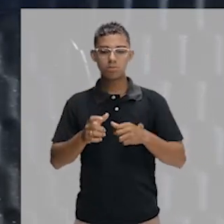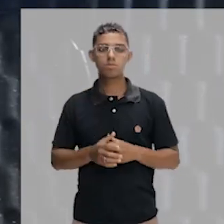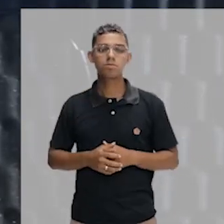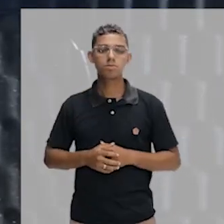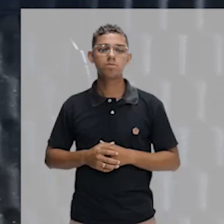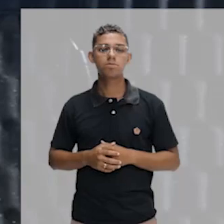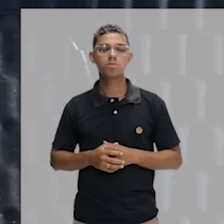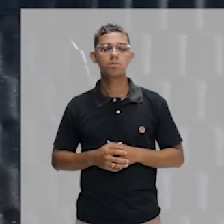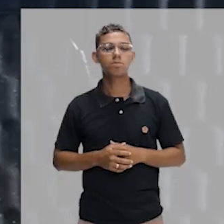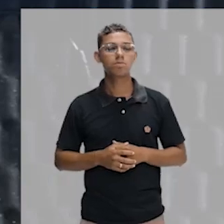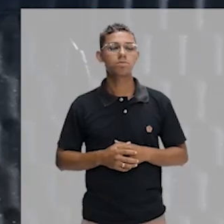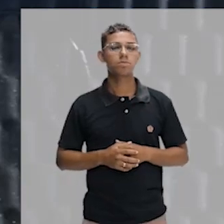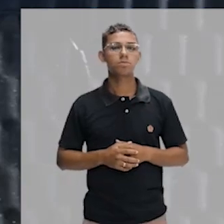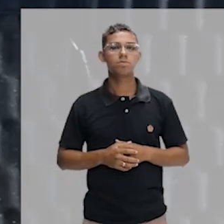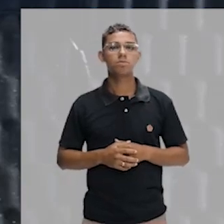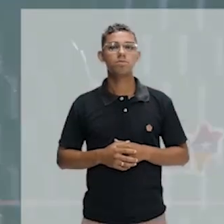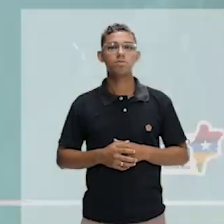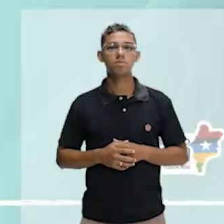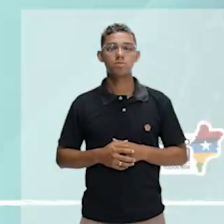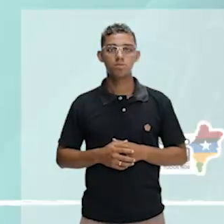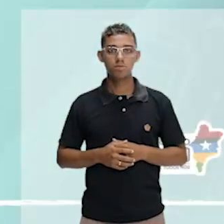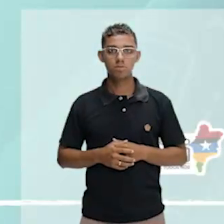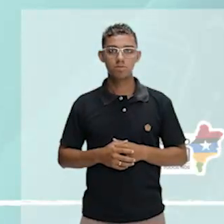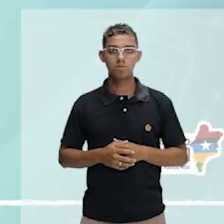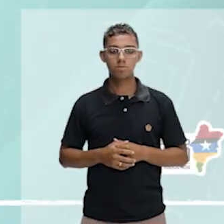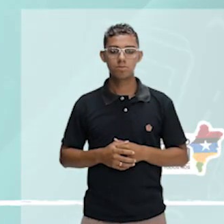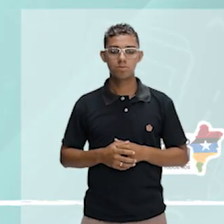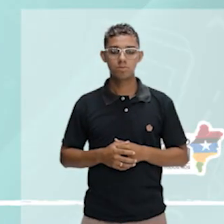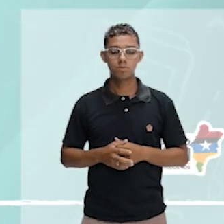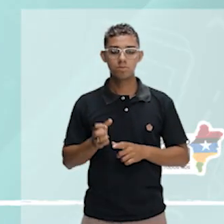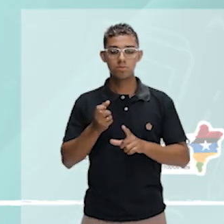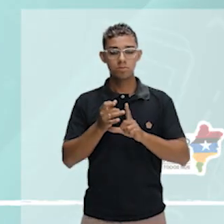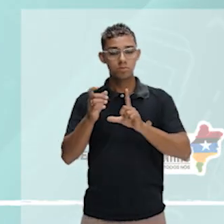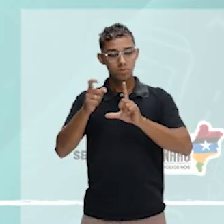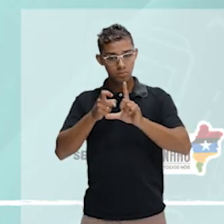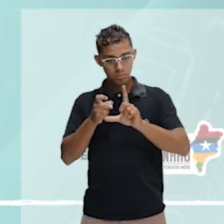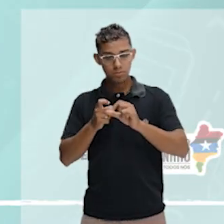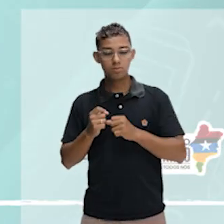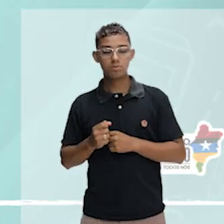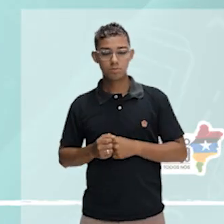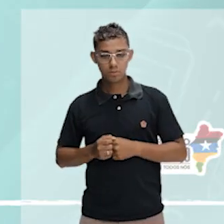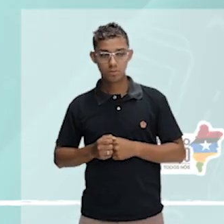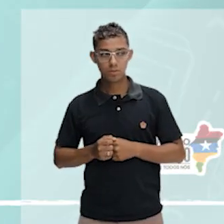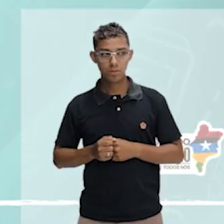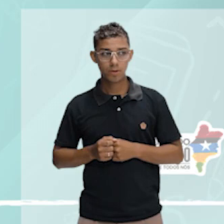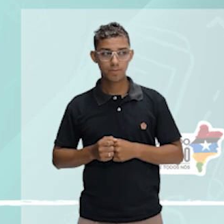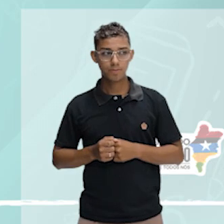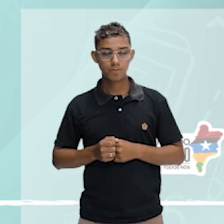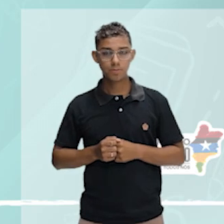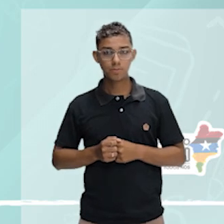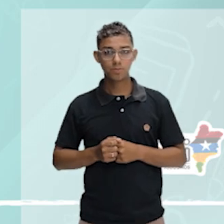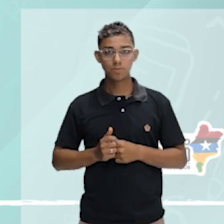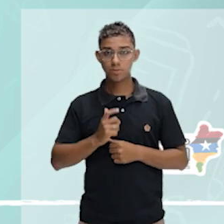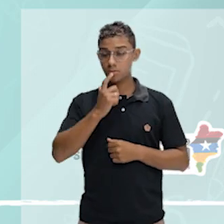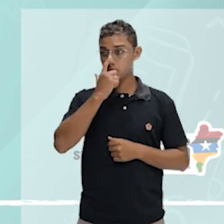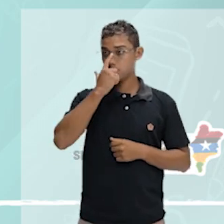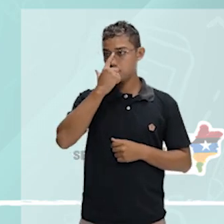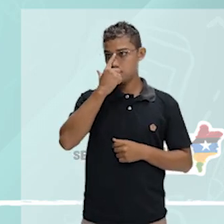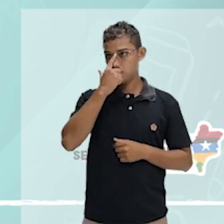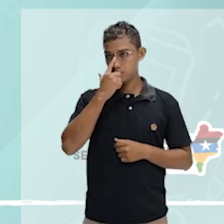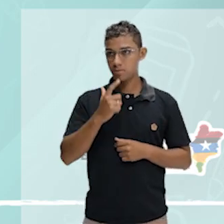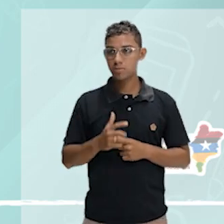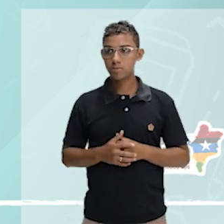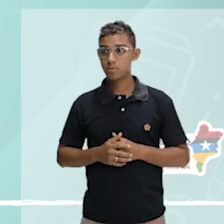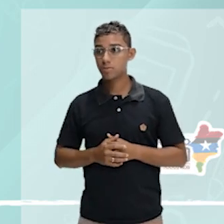lá voltando para questão vou fazer lá no lugar do X o 2 ou seja eu tô calculando F do dois vai ficar quem